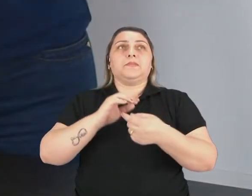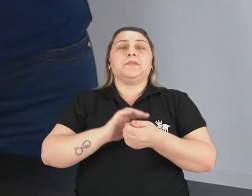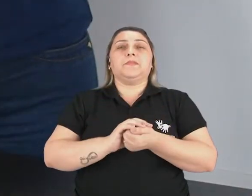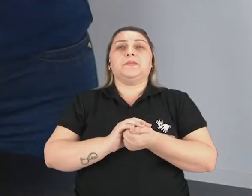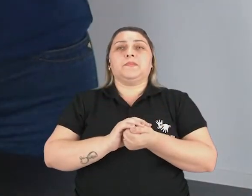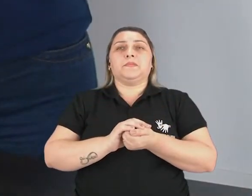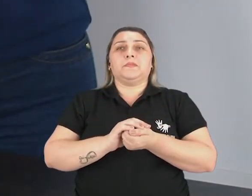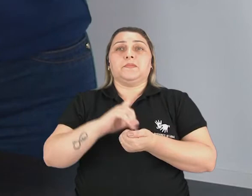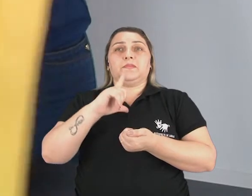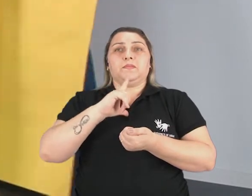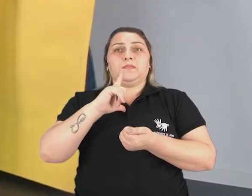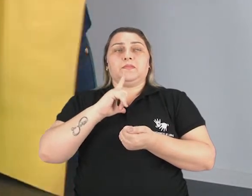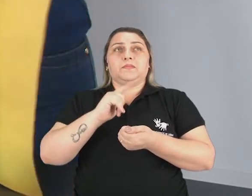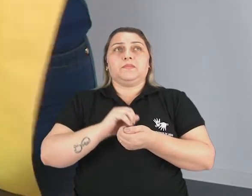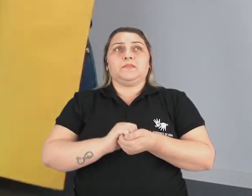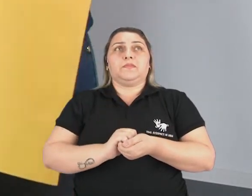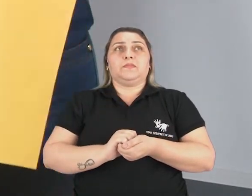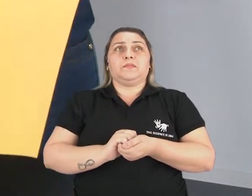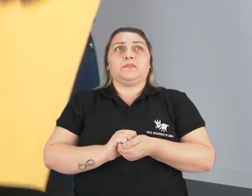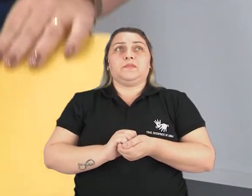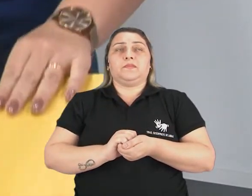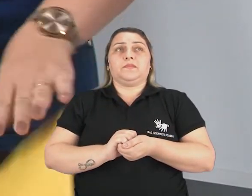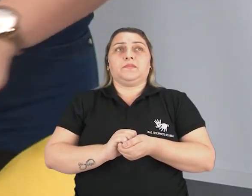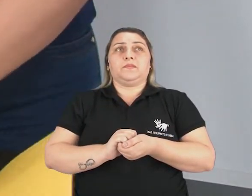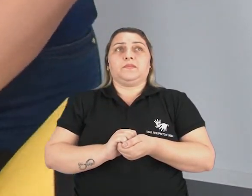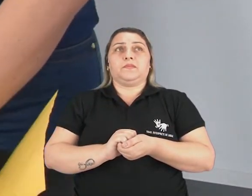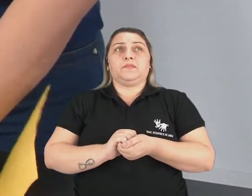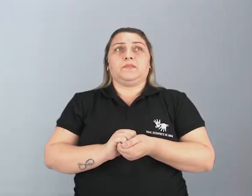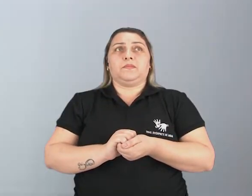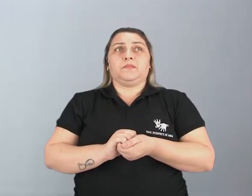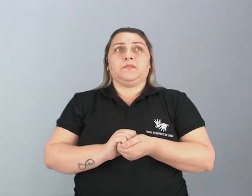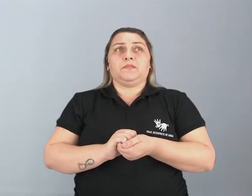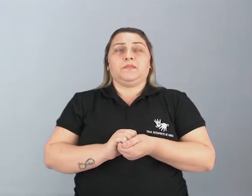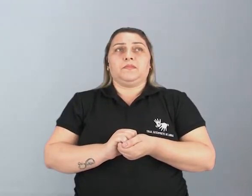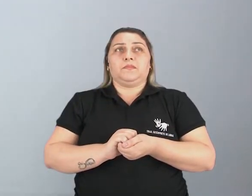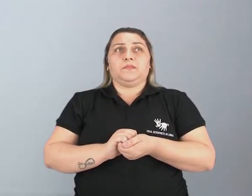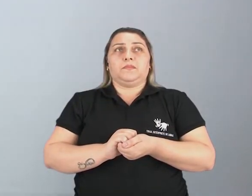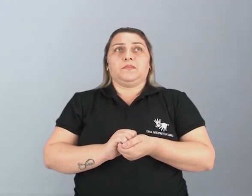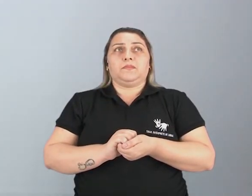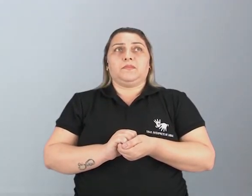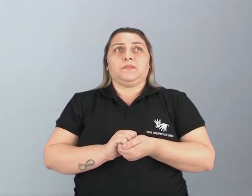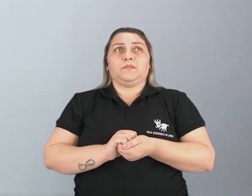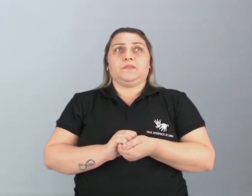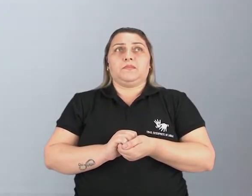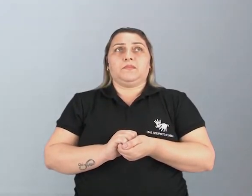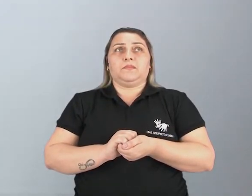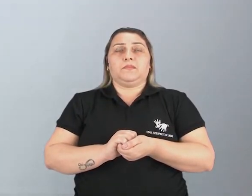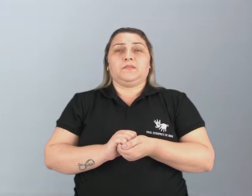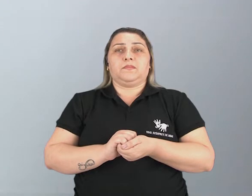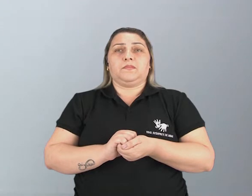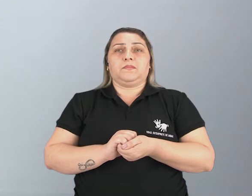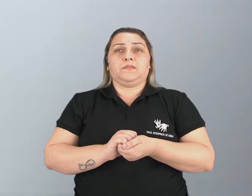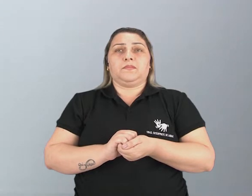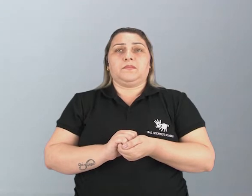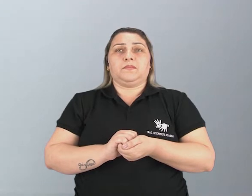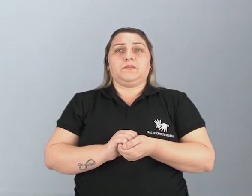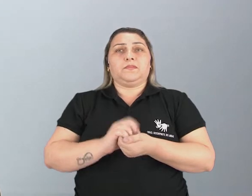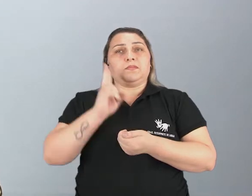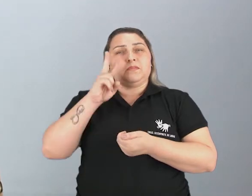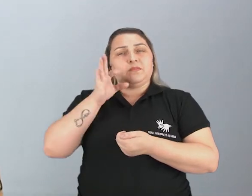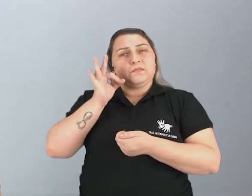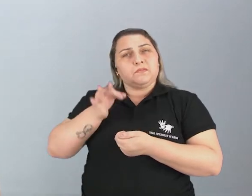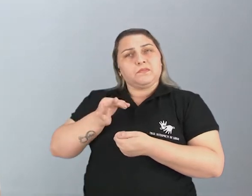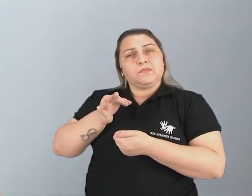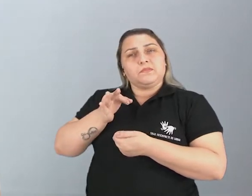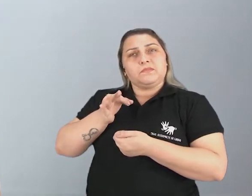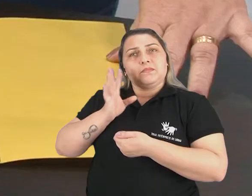né? Eu tenho uma parte, deixa eu colocar aqui no chão que fica melhor para que você veja. Tá dando para ver